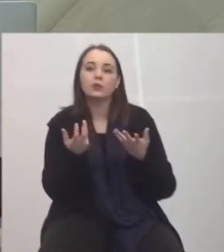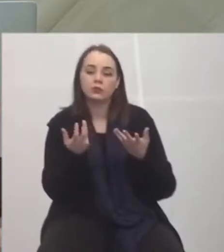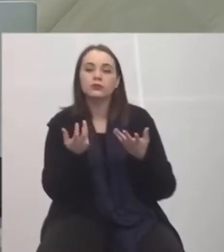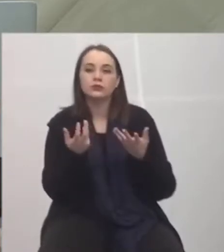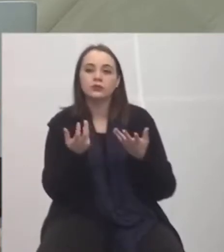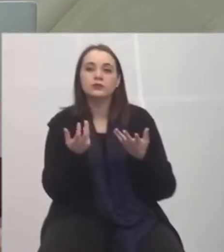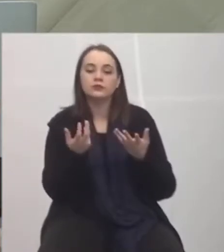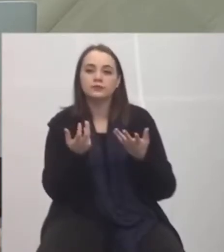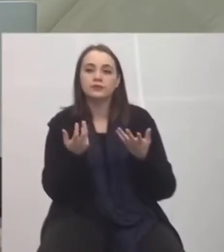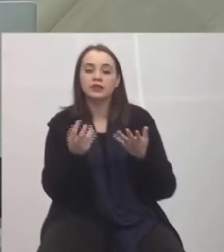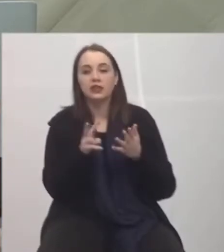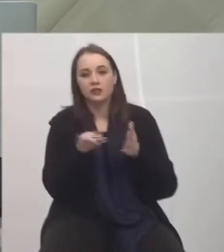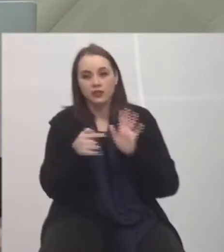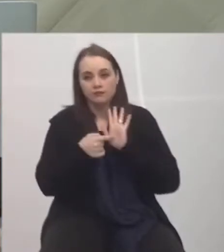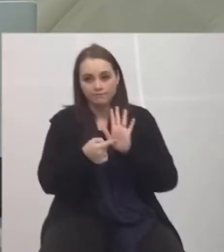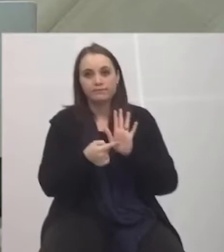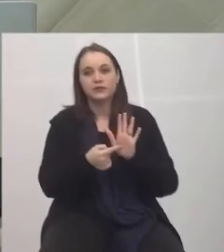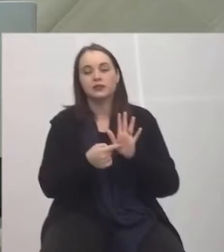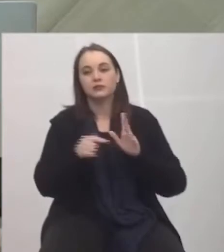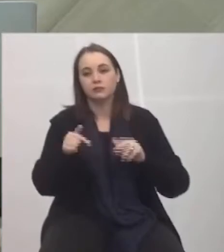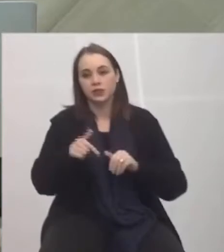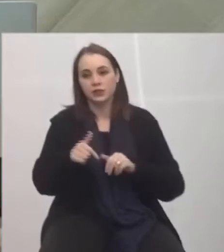toda a apresentação aqui.